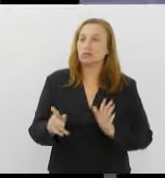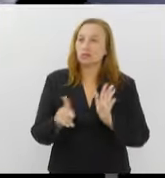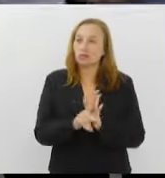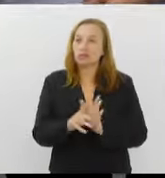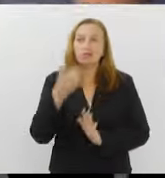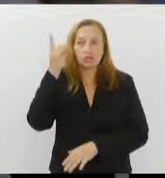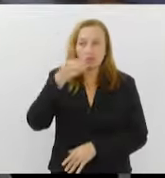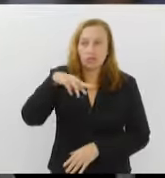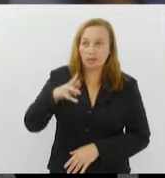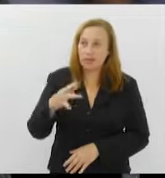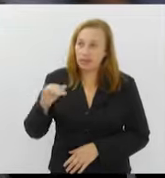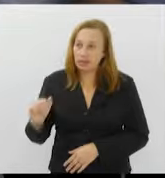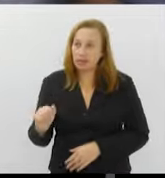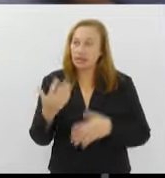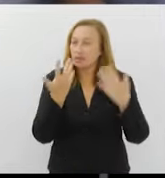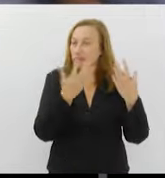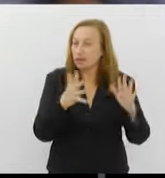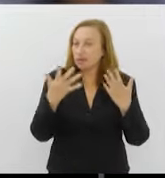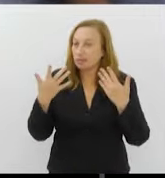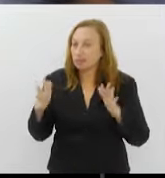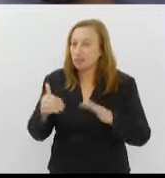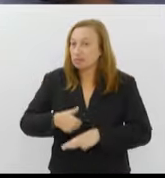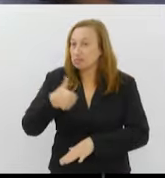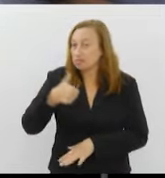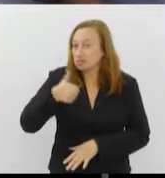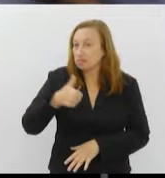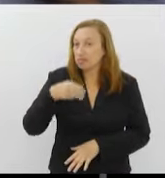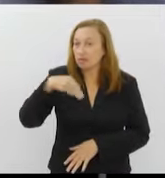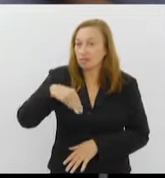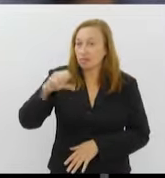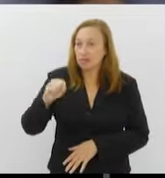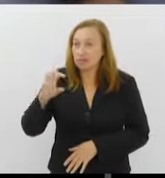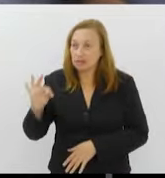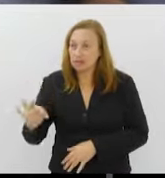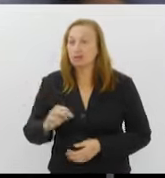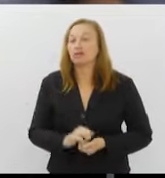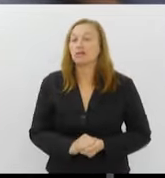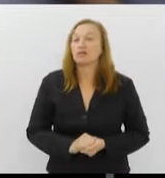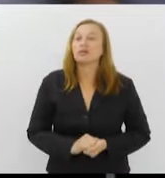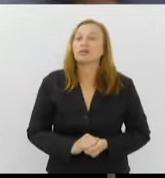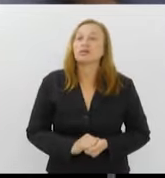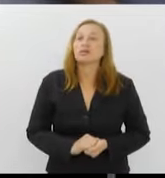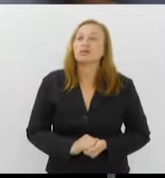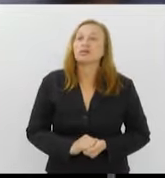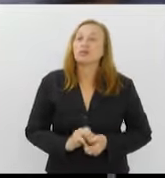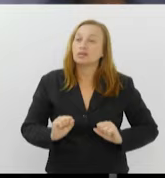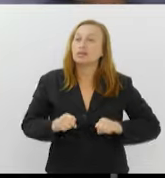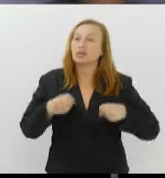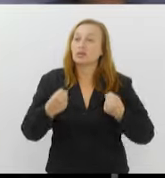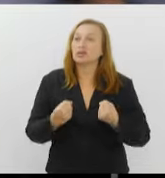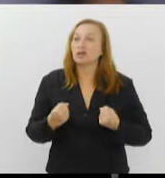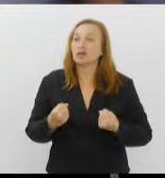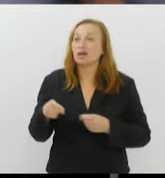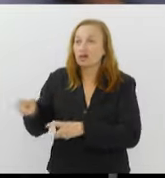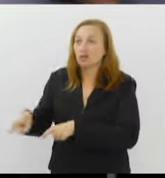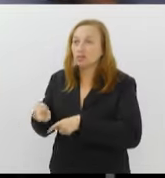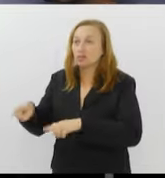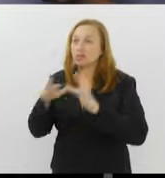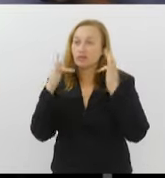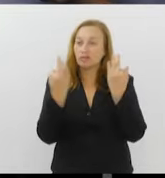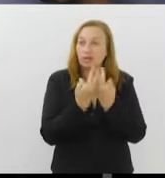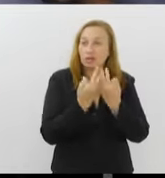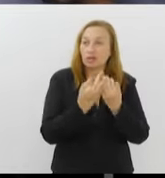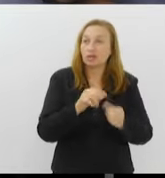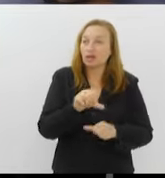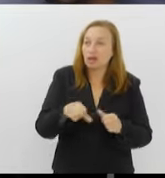deputada Marina, parabenizando, em primeiro lugar, o MST por defender a agricultura familiar, por defender a